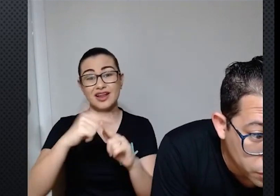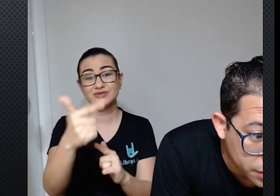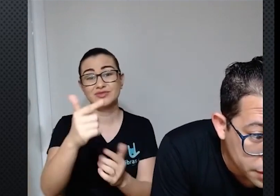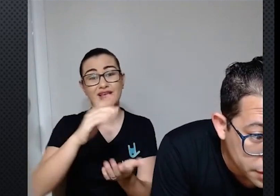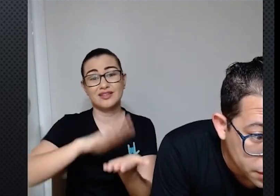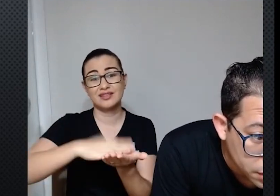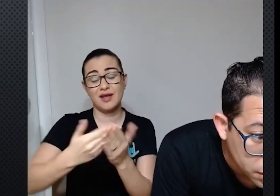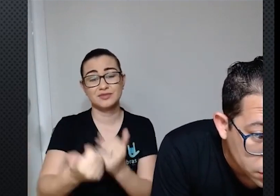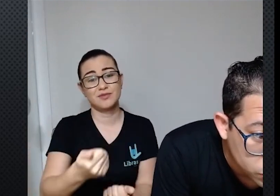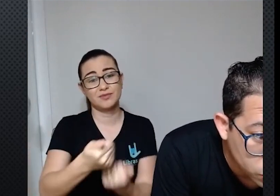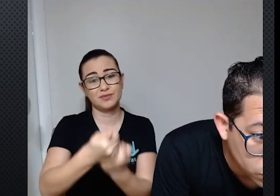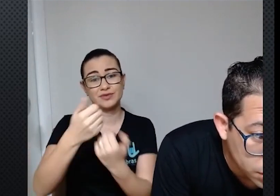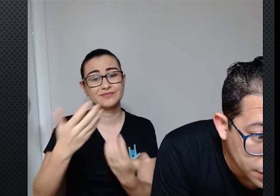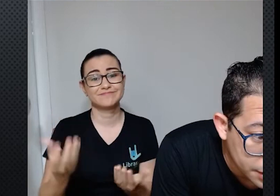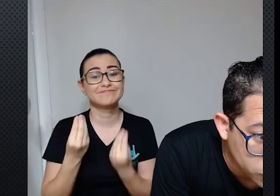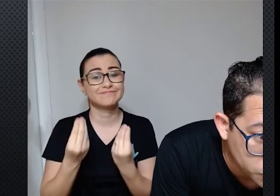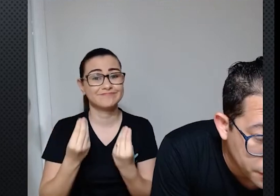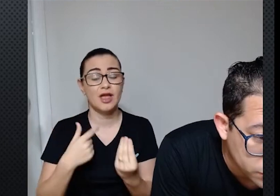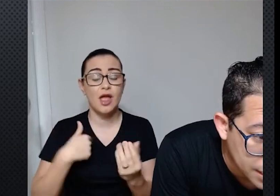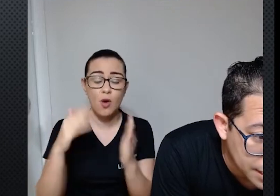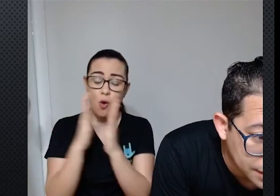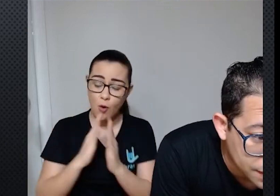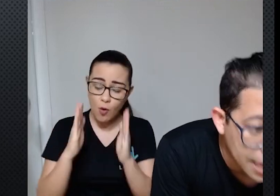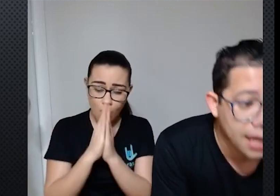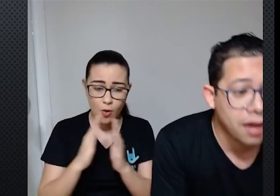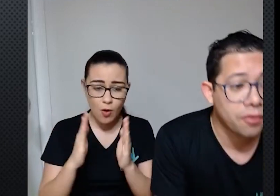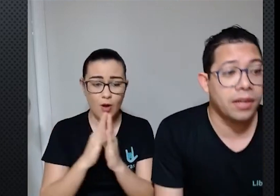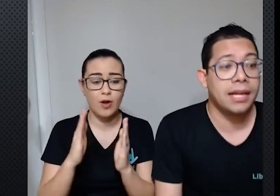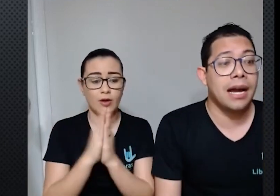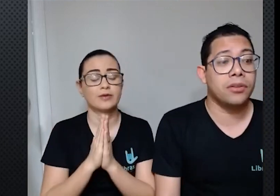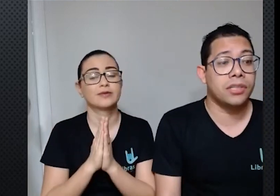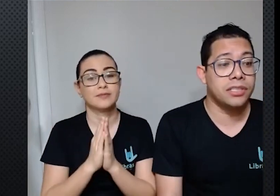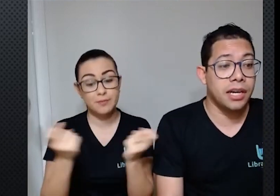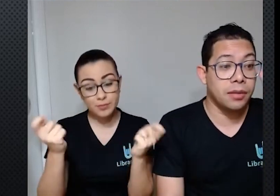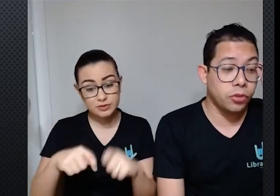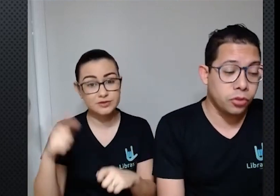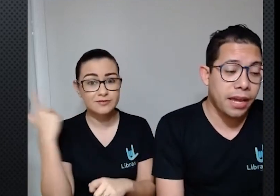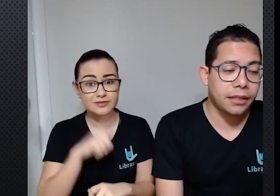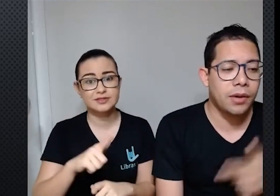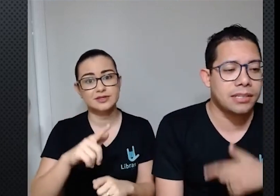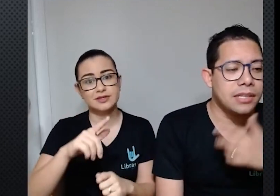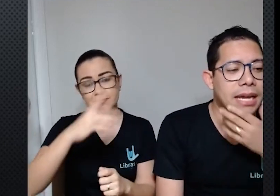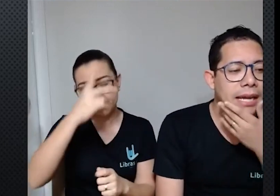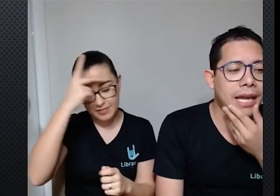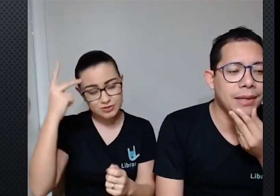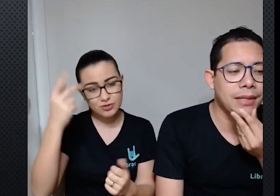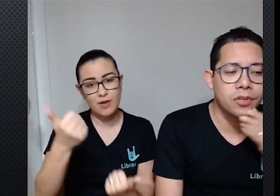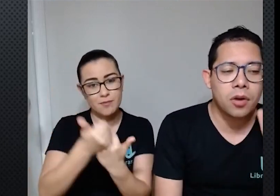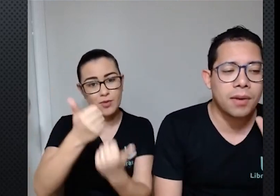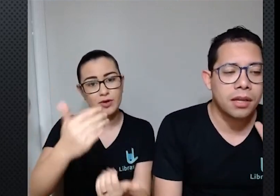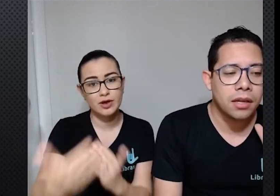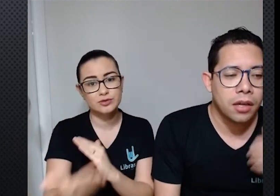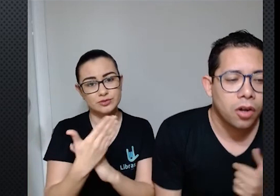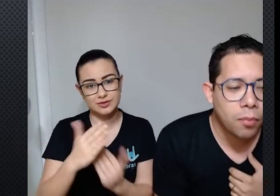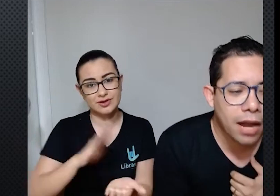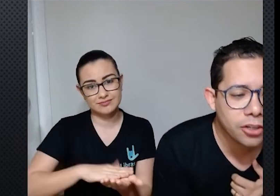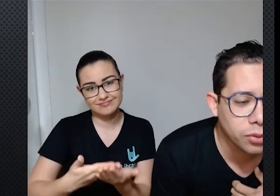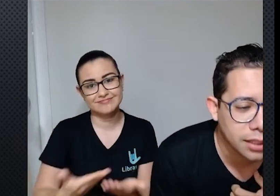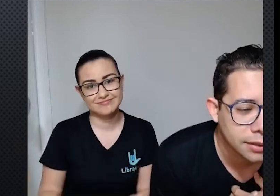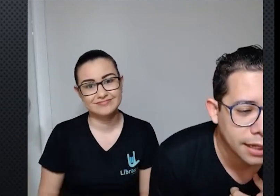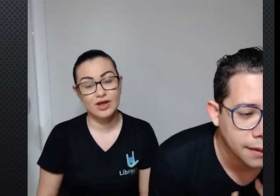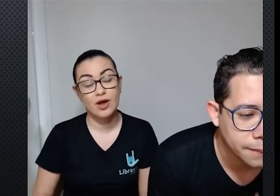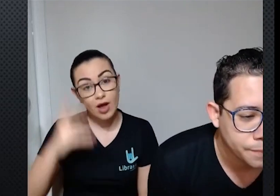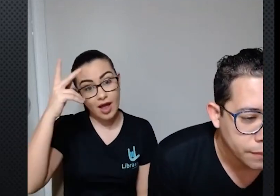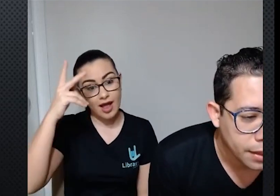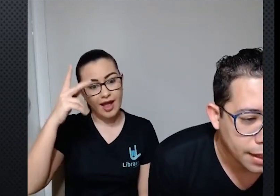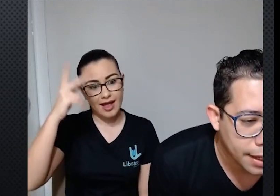muito de poder ter. Estou orando a Deus para ajudar nessa tarefa. Legal, Tarciane. Muito bem. Então, essa ideia que a Kelma deu já é uma